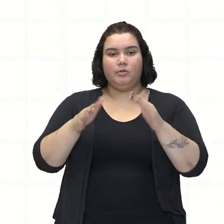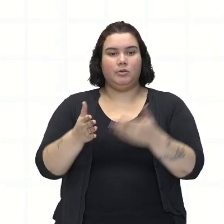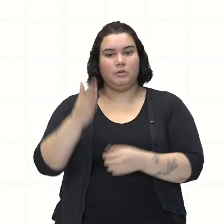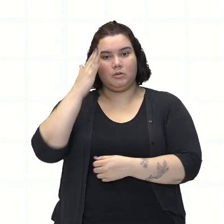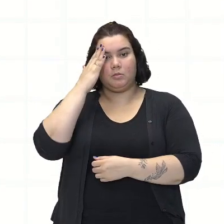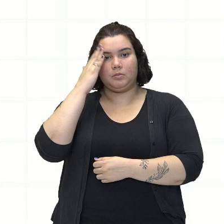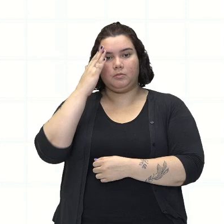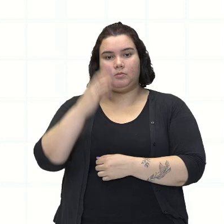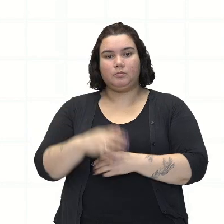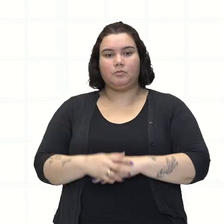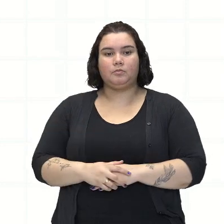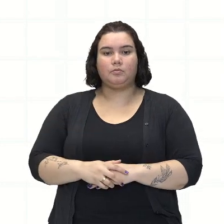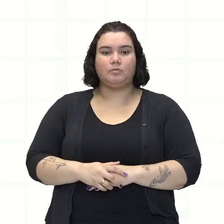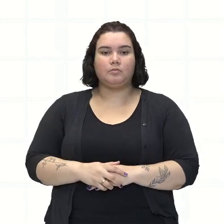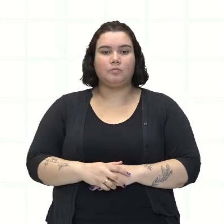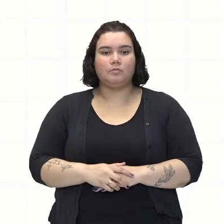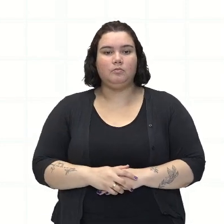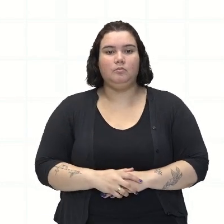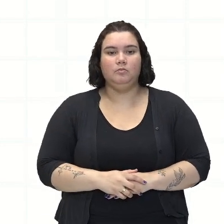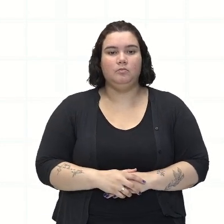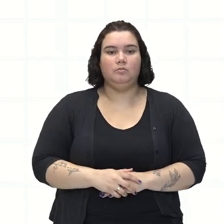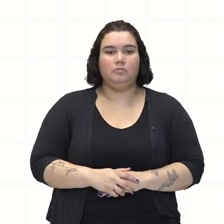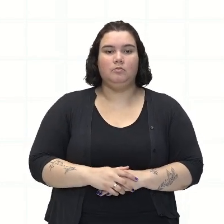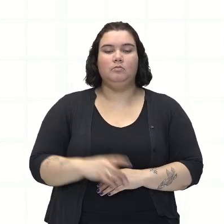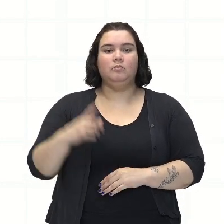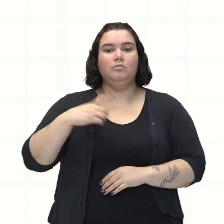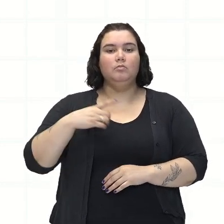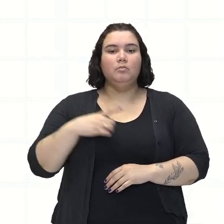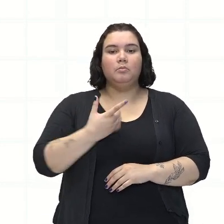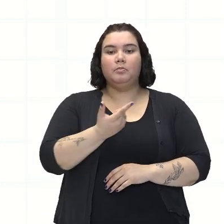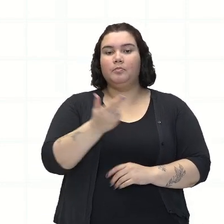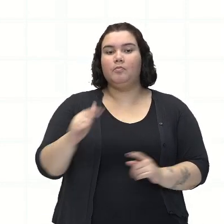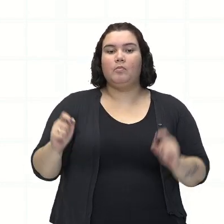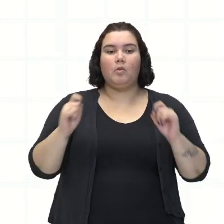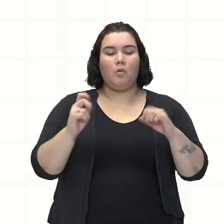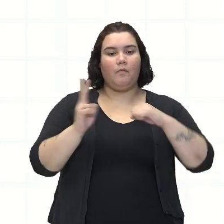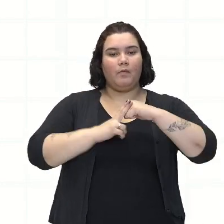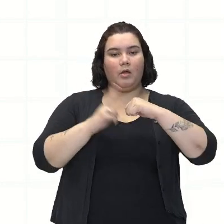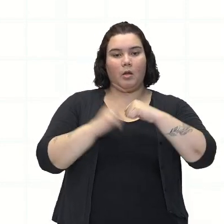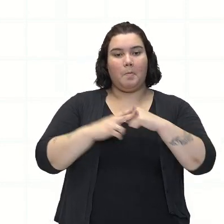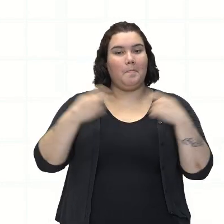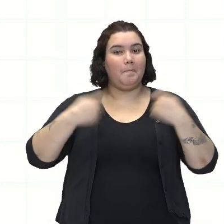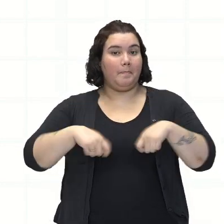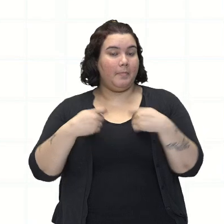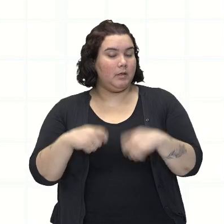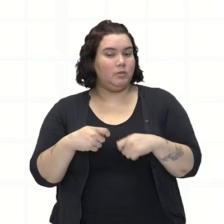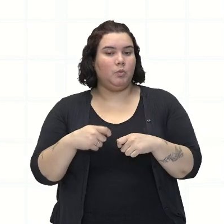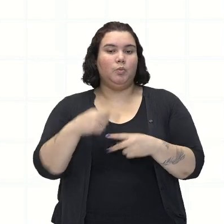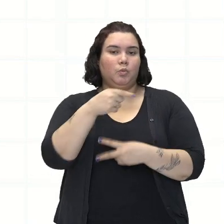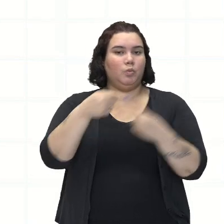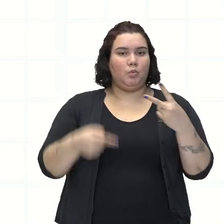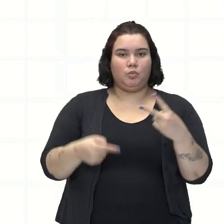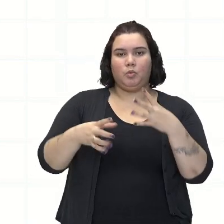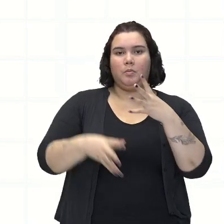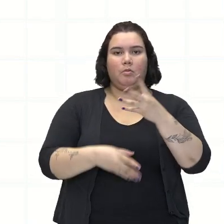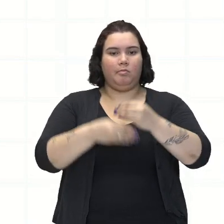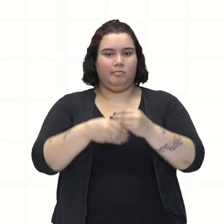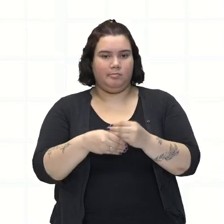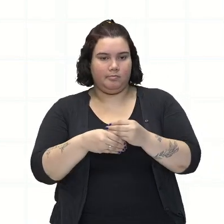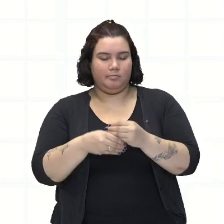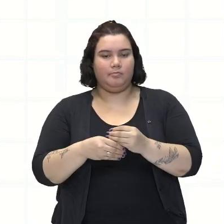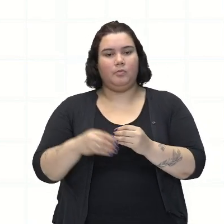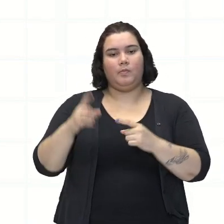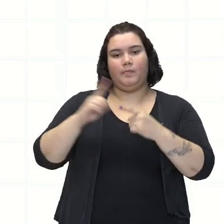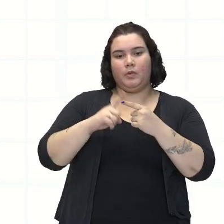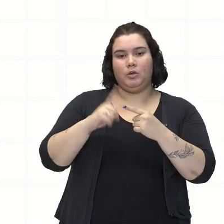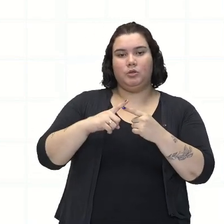indireta. Temos também aqueles verbos que vão precisar dos dois complementos, tanto o